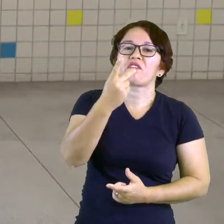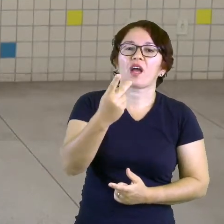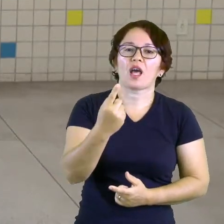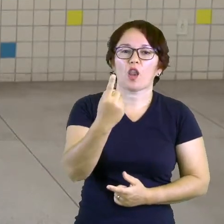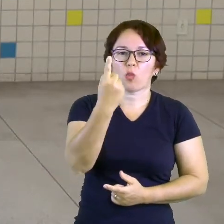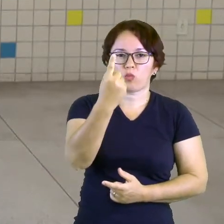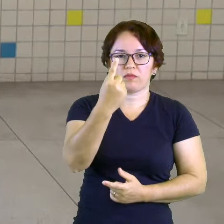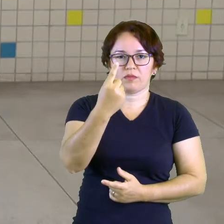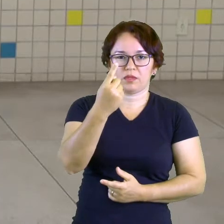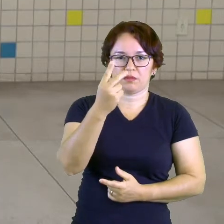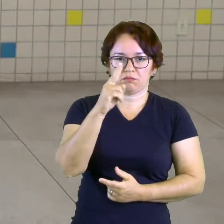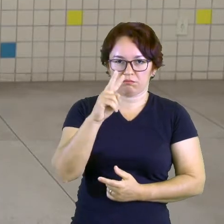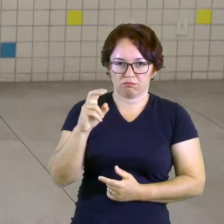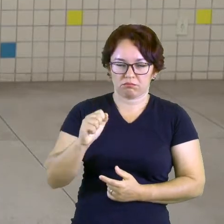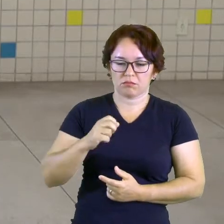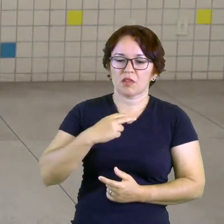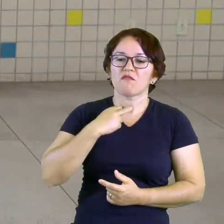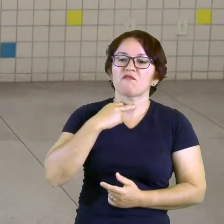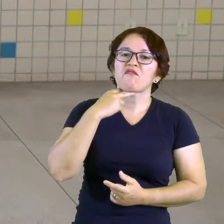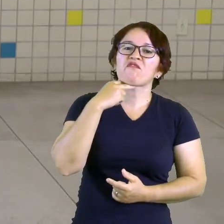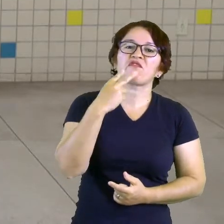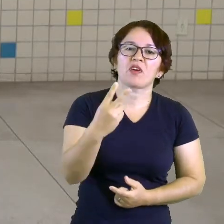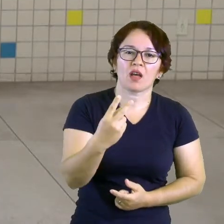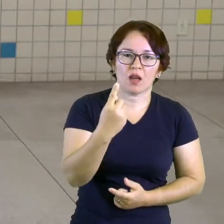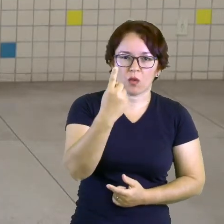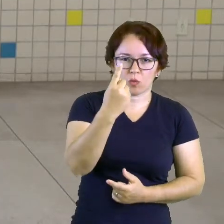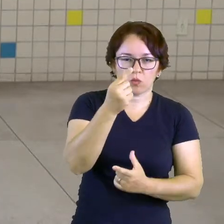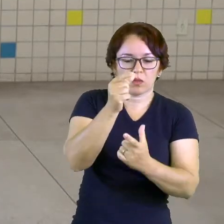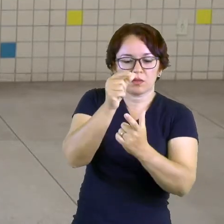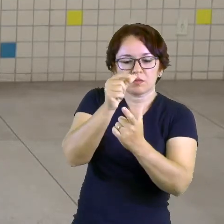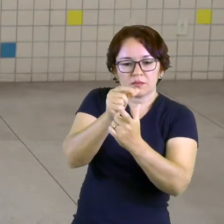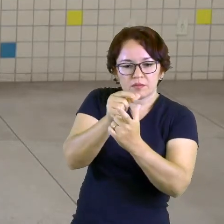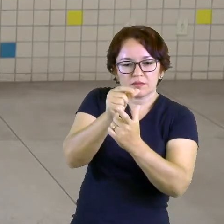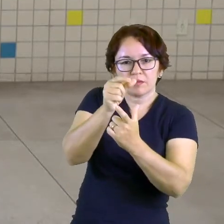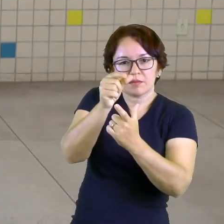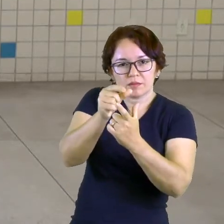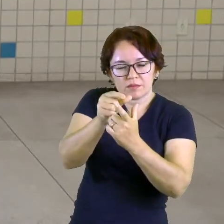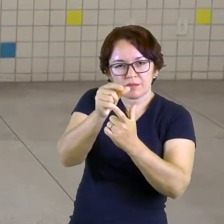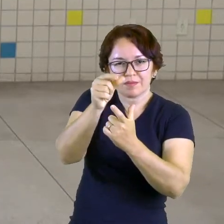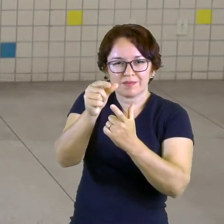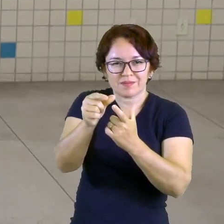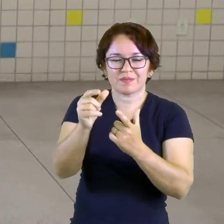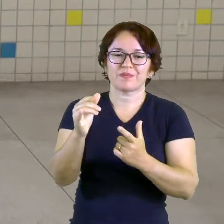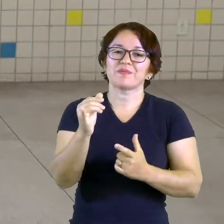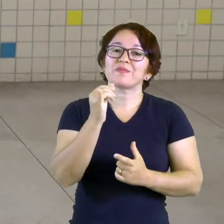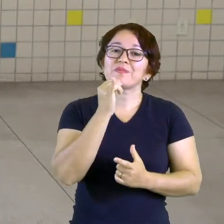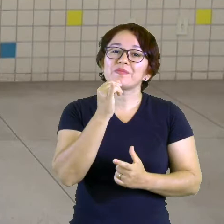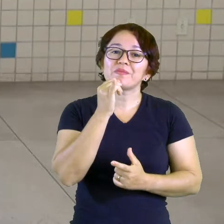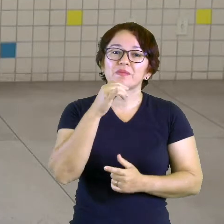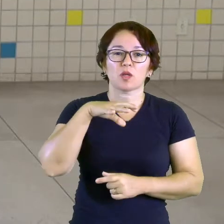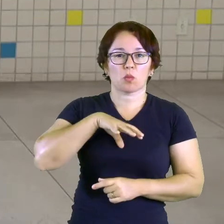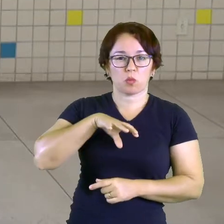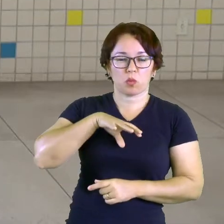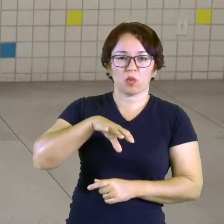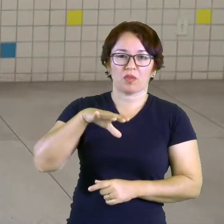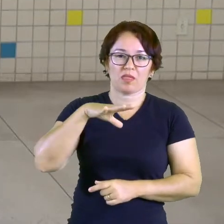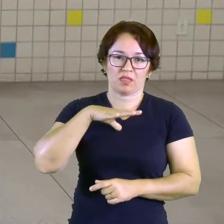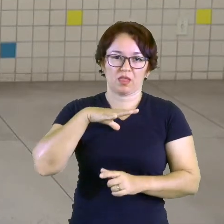de voz. A base das sílabas na língua portuguesa são as vogais A,